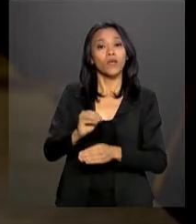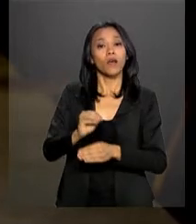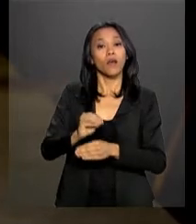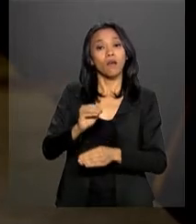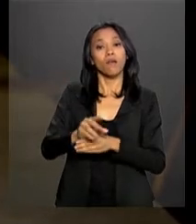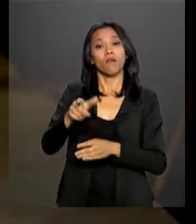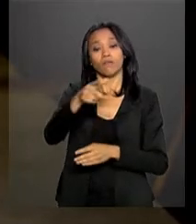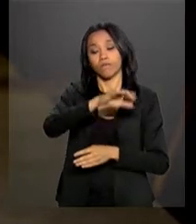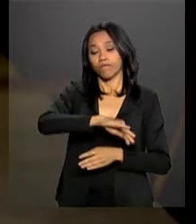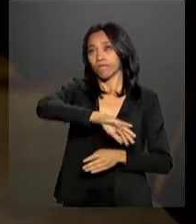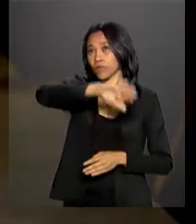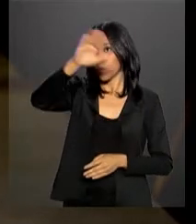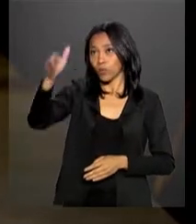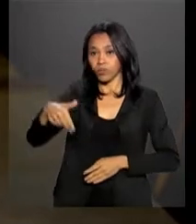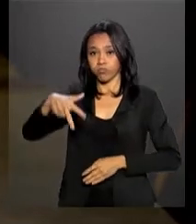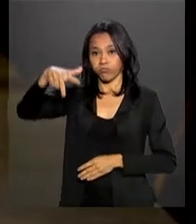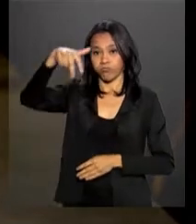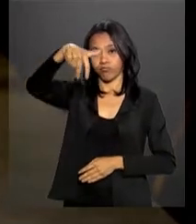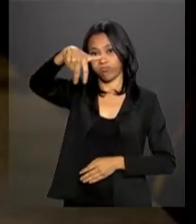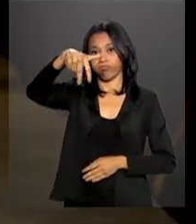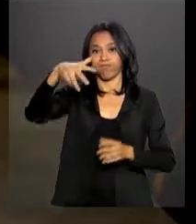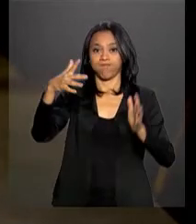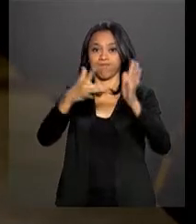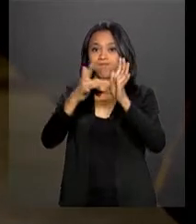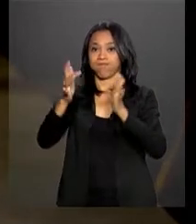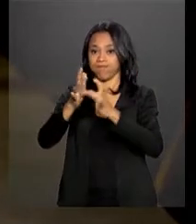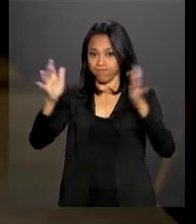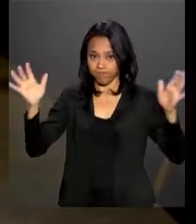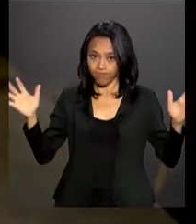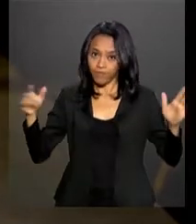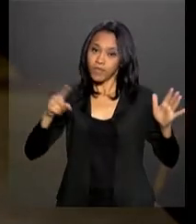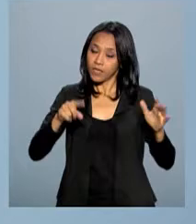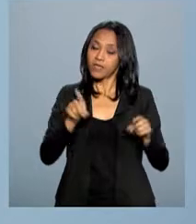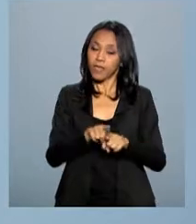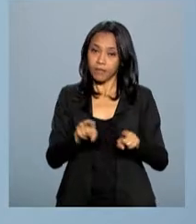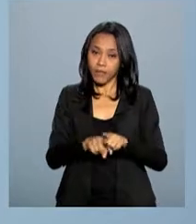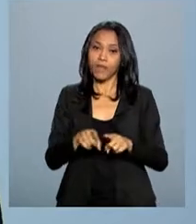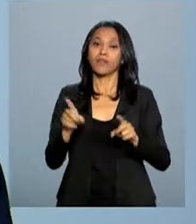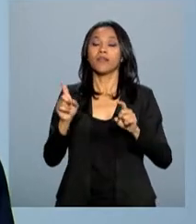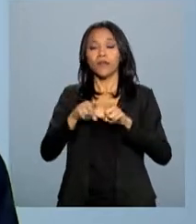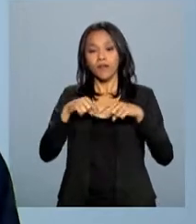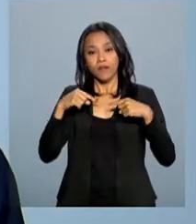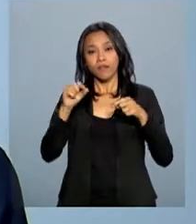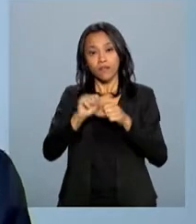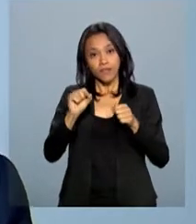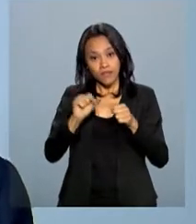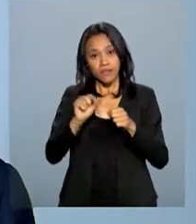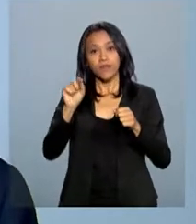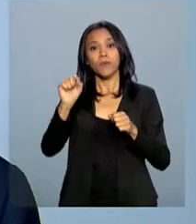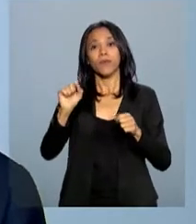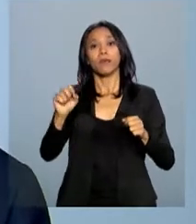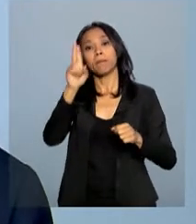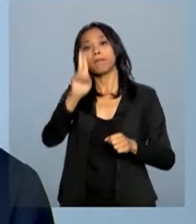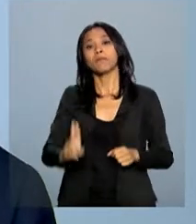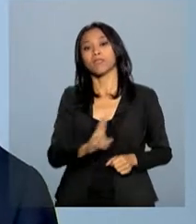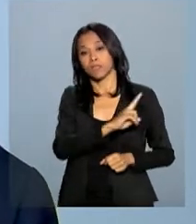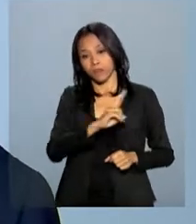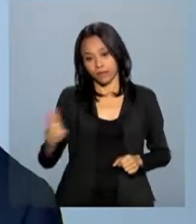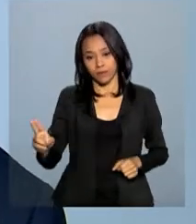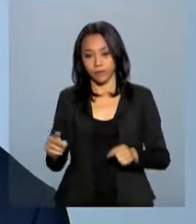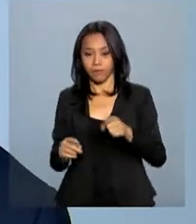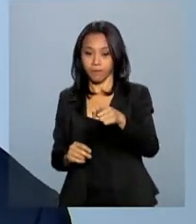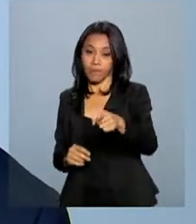procedimentos para a realização de cerimônias religiosas no local aqueles que pagam ingressos podem fazer também uma